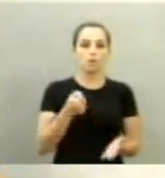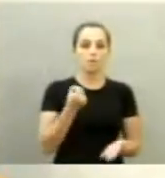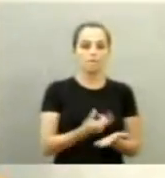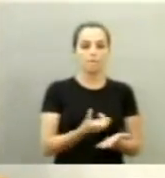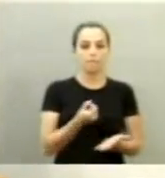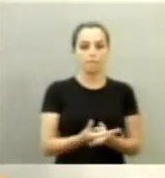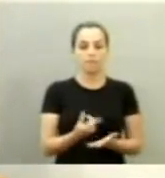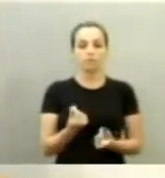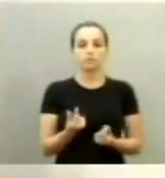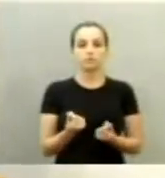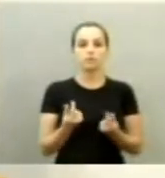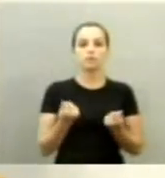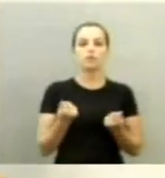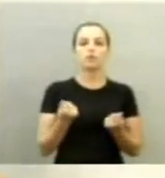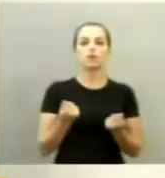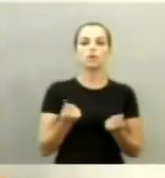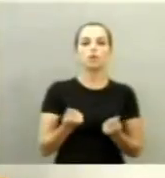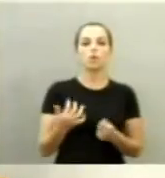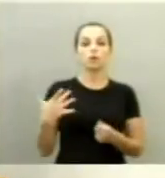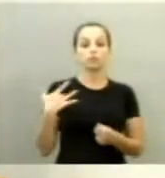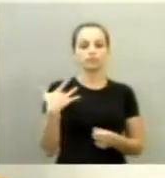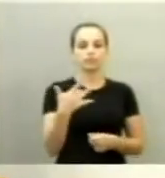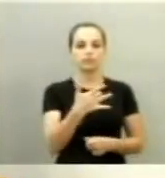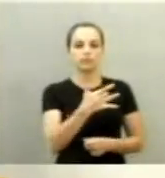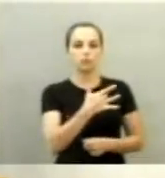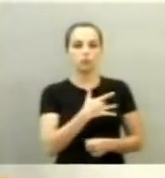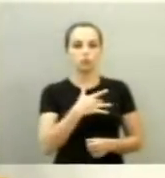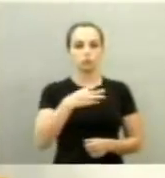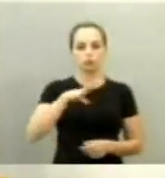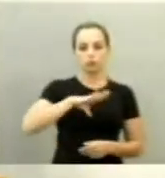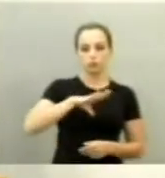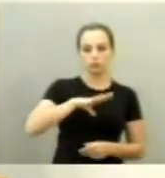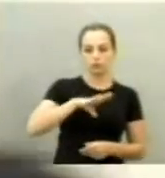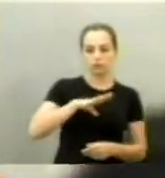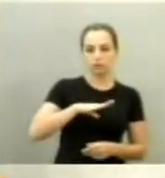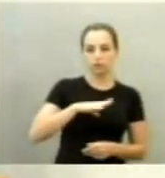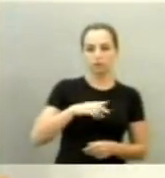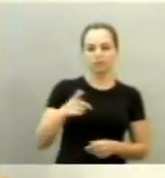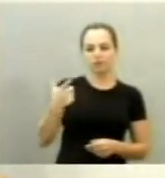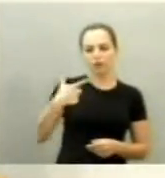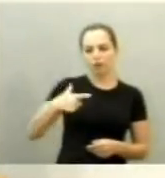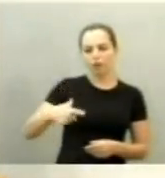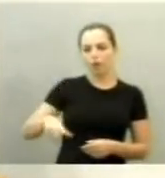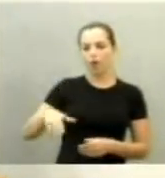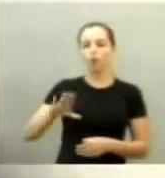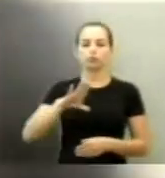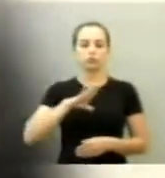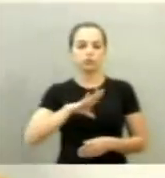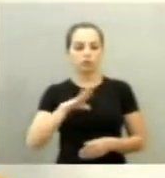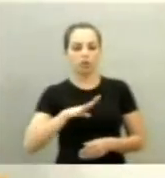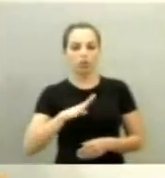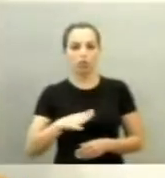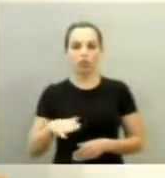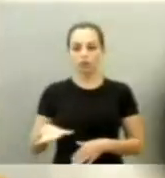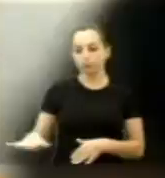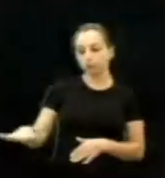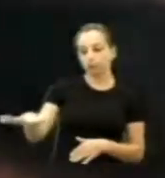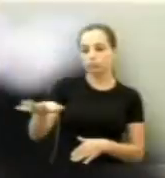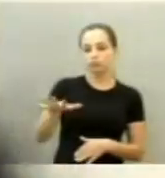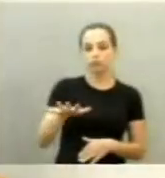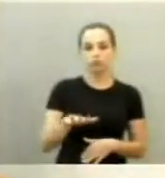do que arrecada, né, na saúde, enquanto Ribeirão Preto, Franca, né, não chegam